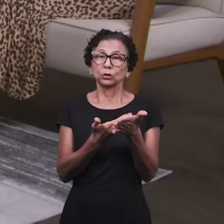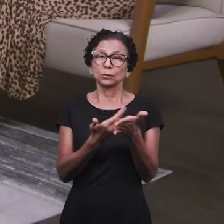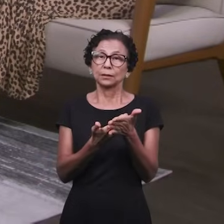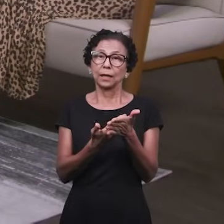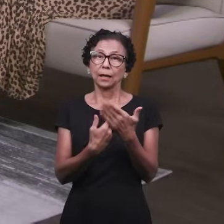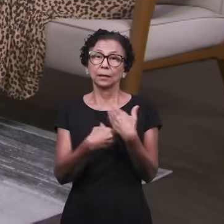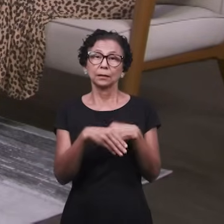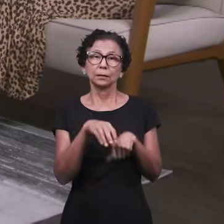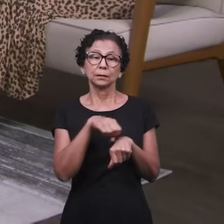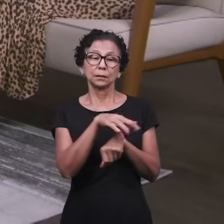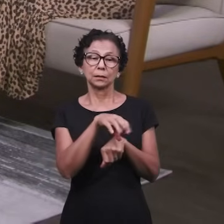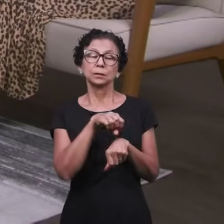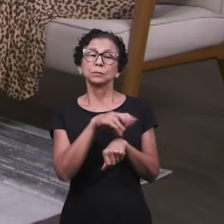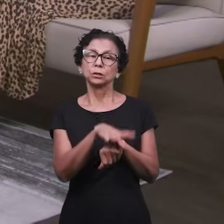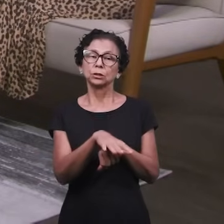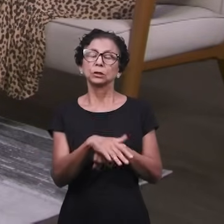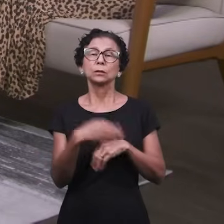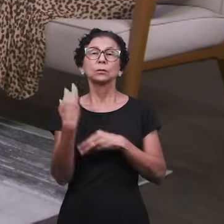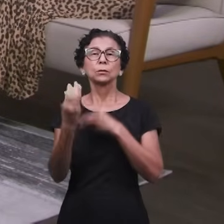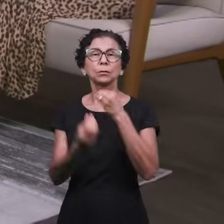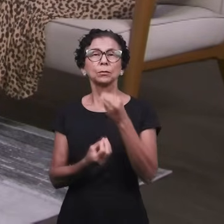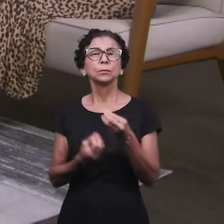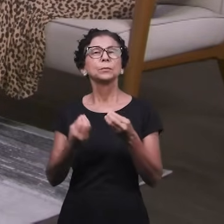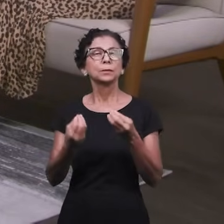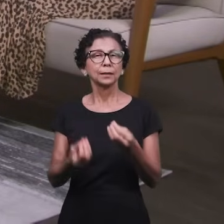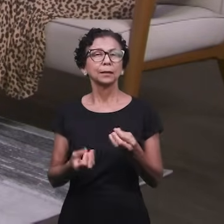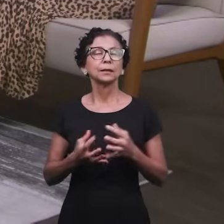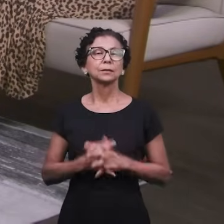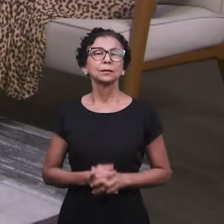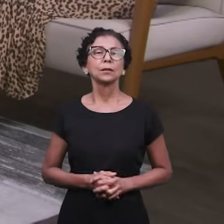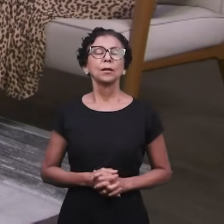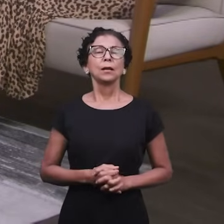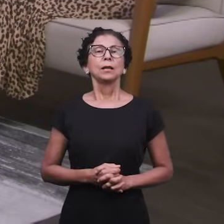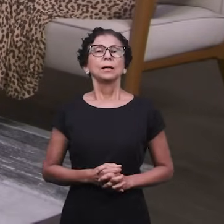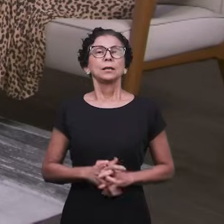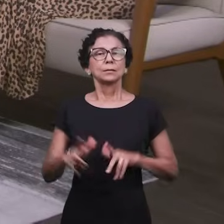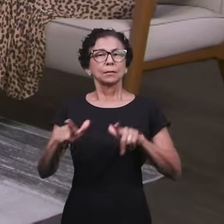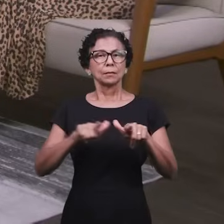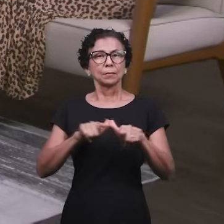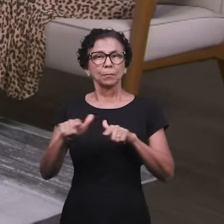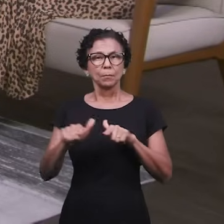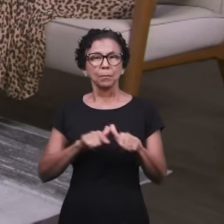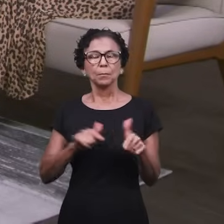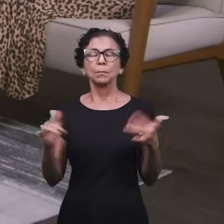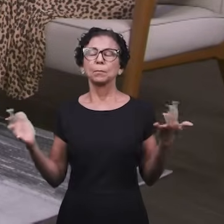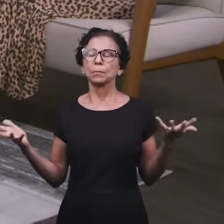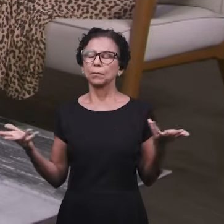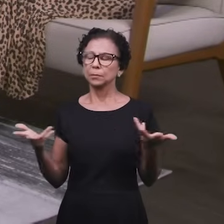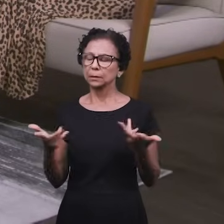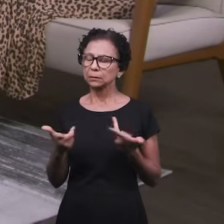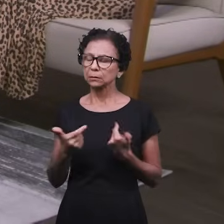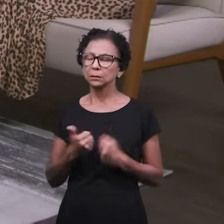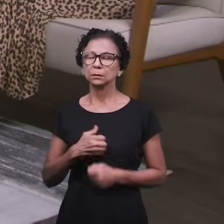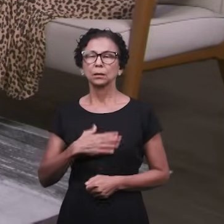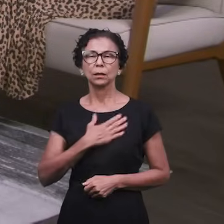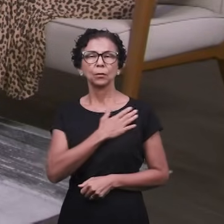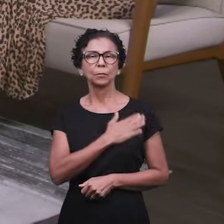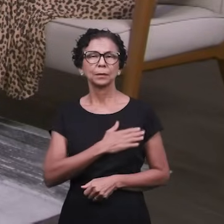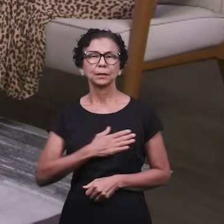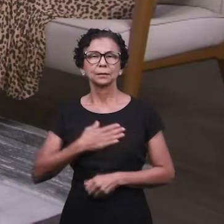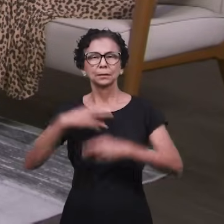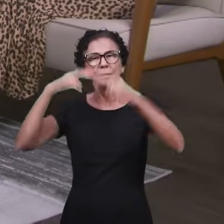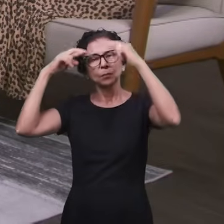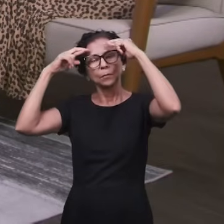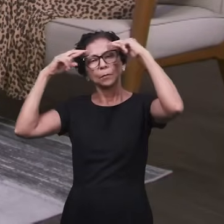estudando. Então, realmente é maravilhoso. Assim, esse trabalho é uma honra fazer esse trabalho